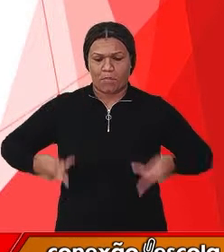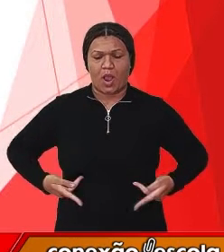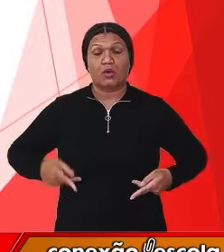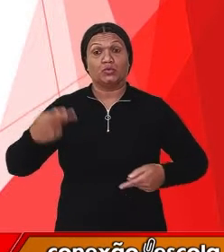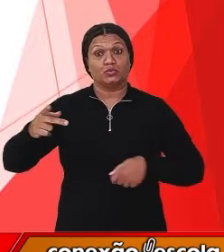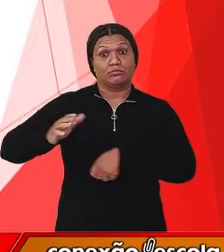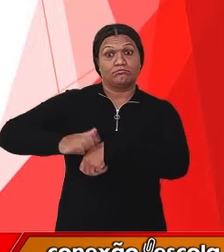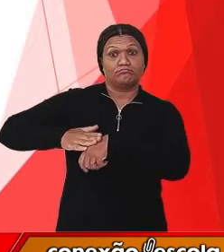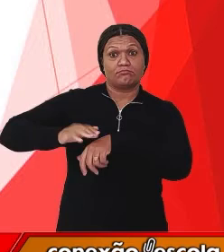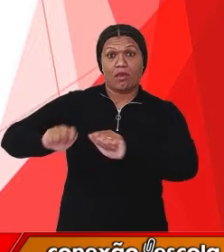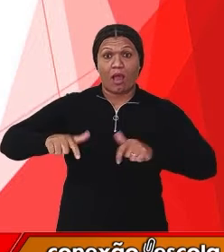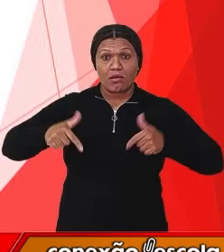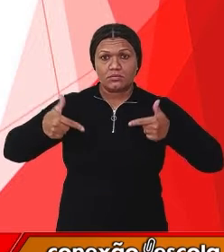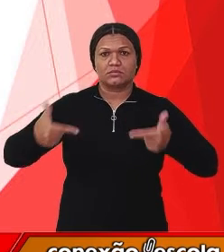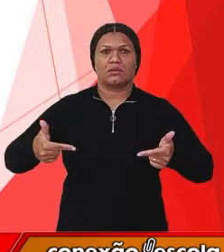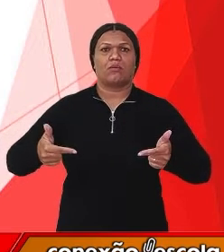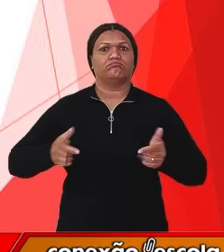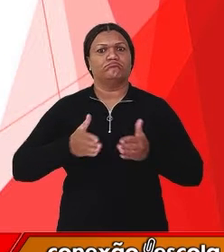no tempo.